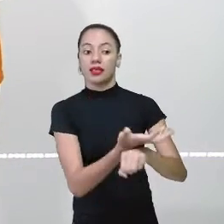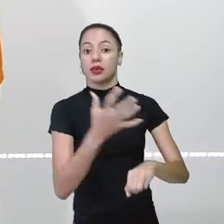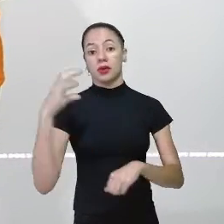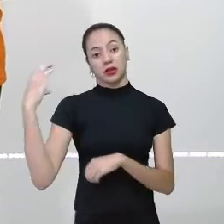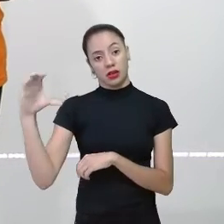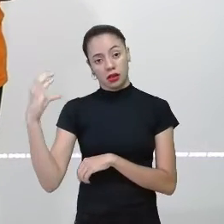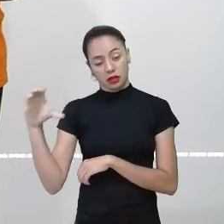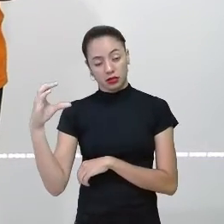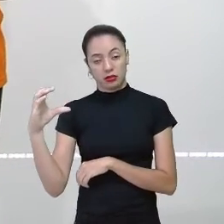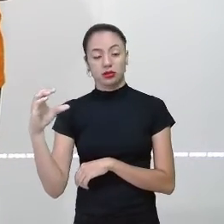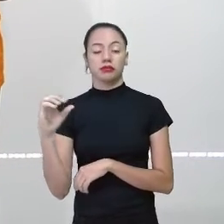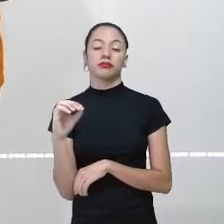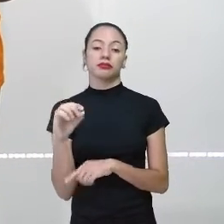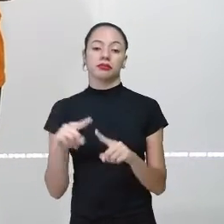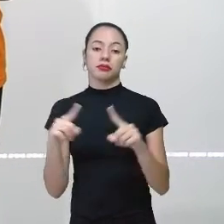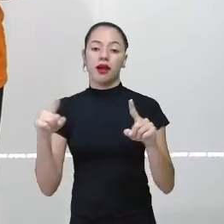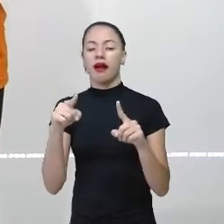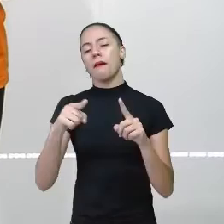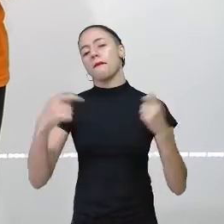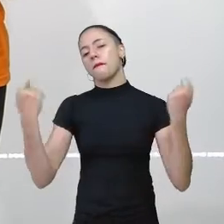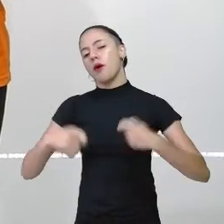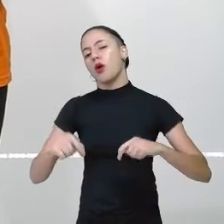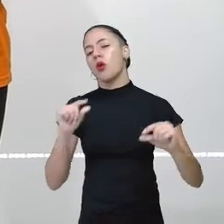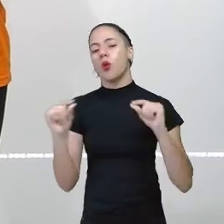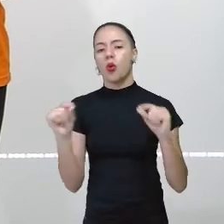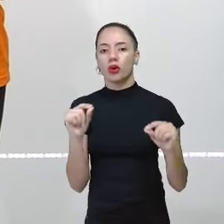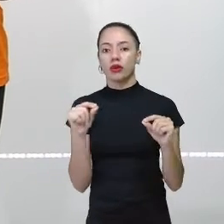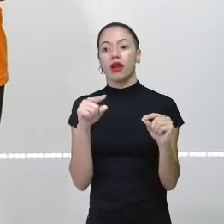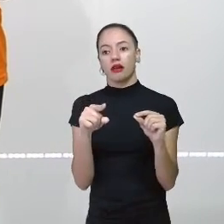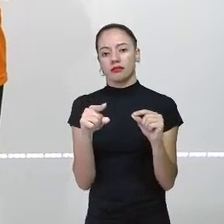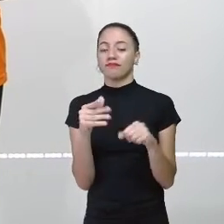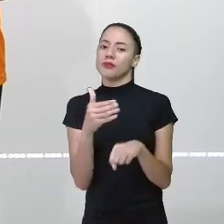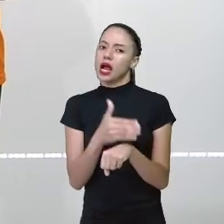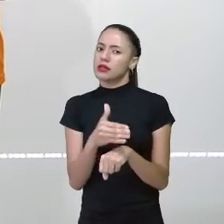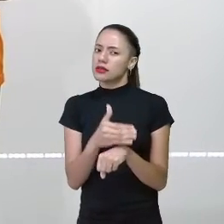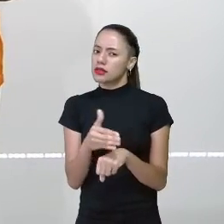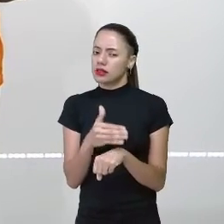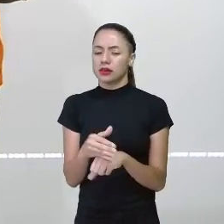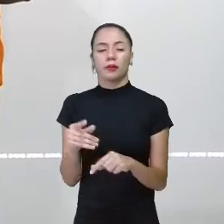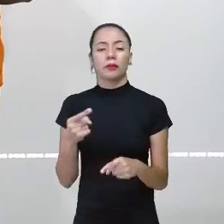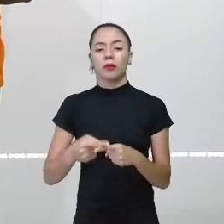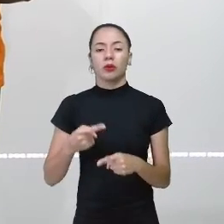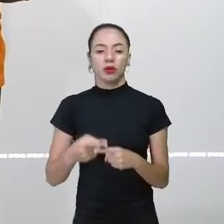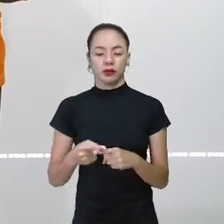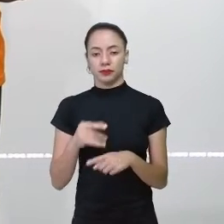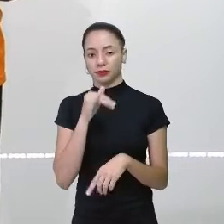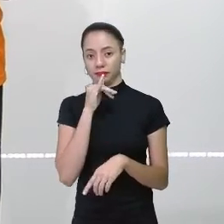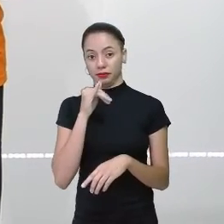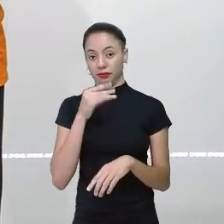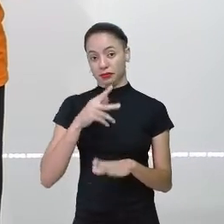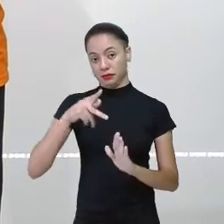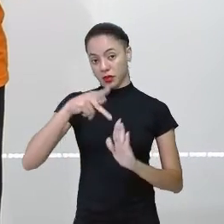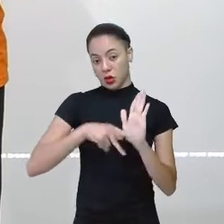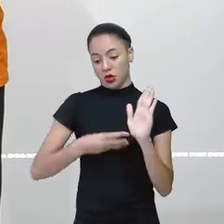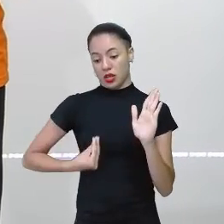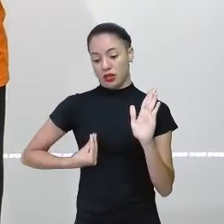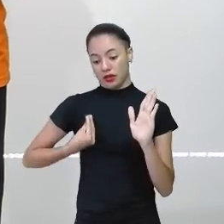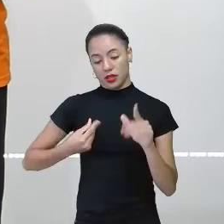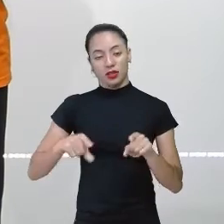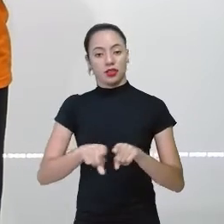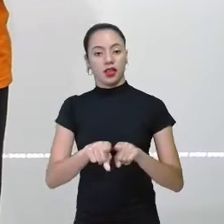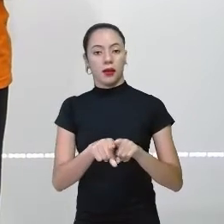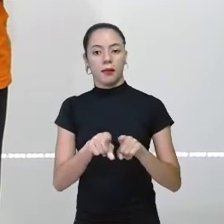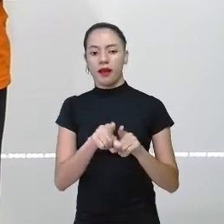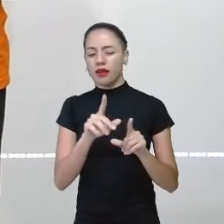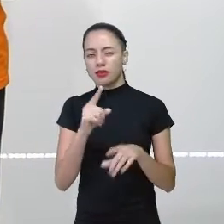algum momento. Mas é uma possibilidade da gente trabalhar isso aí. Por quê? Porque para o nosso projeto de vida, né, para a ideia de